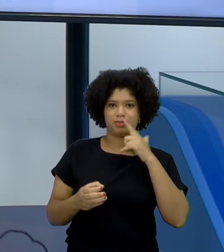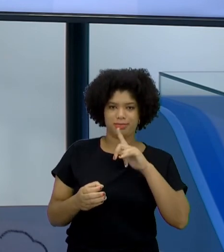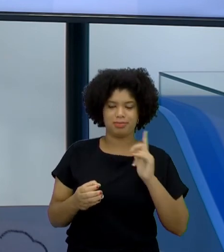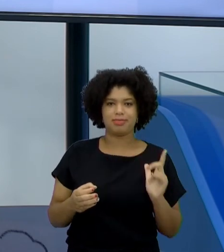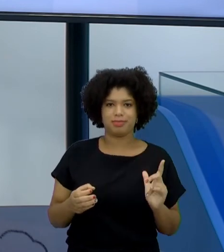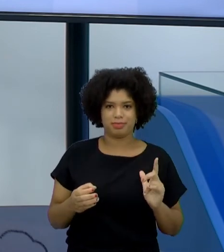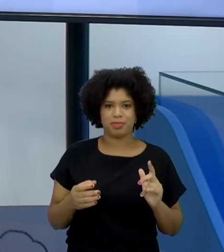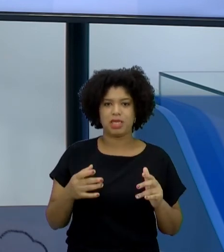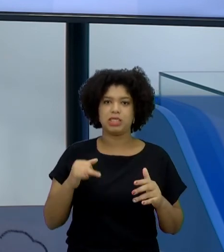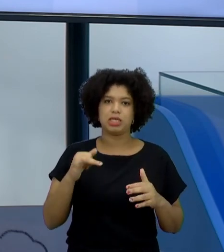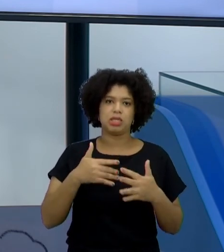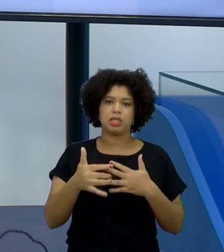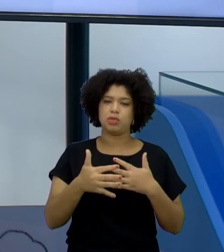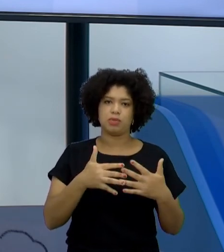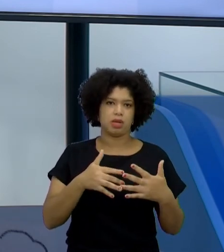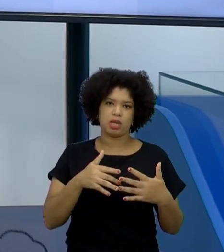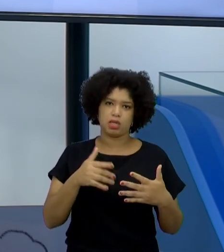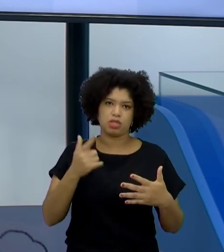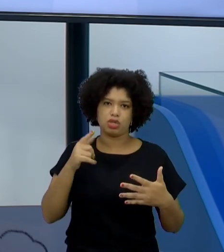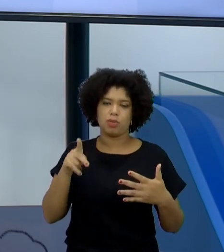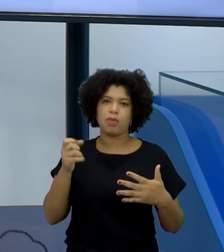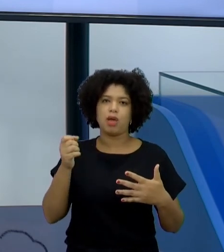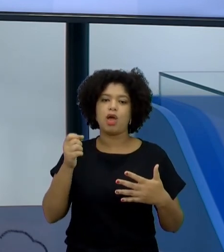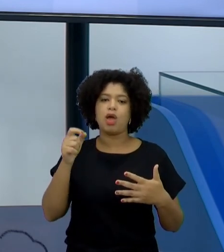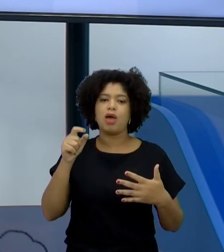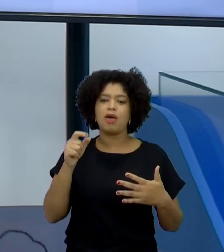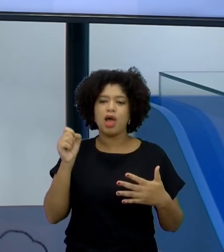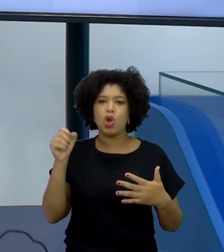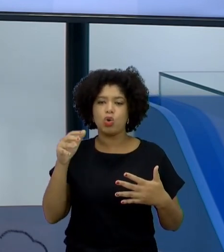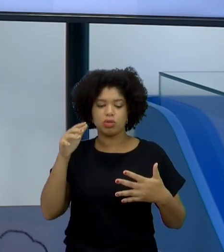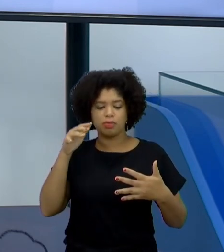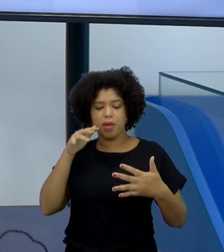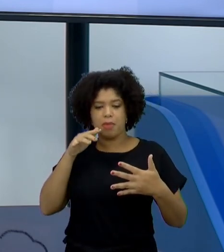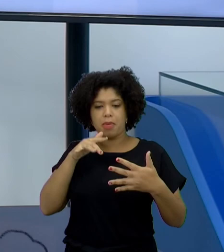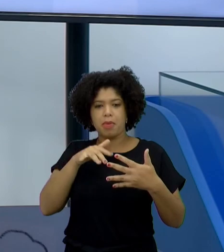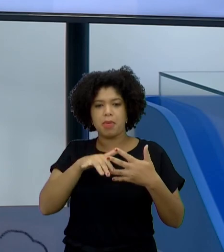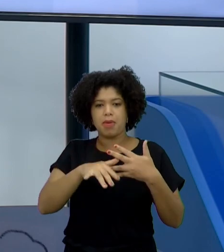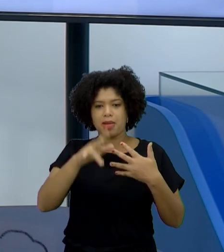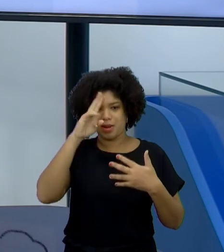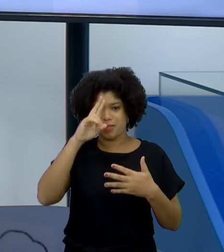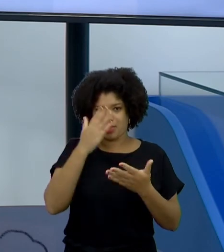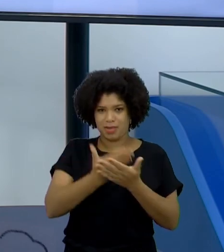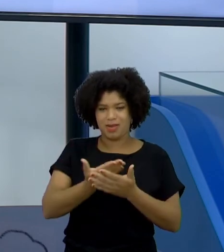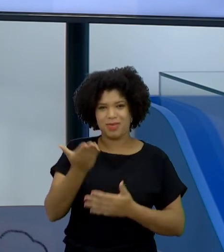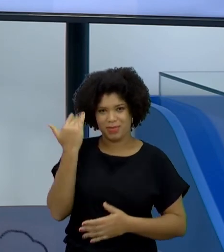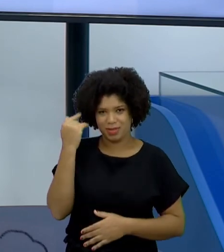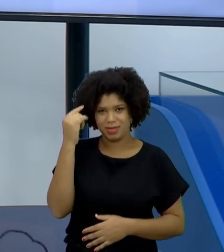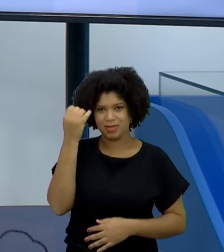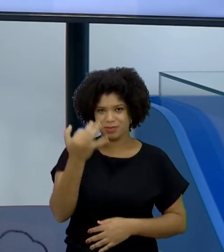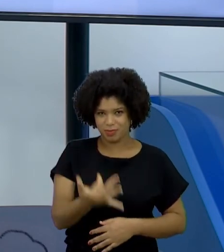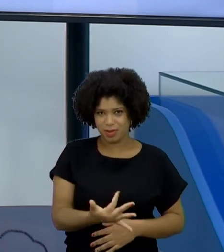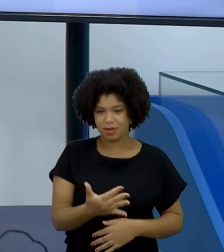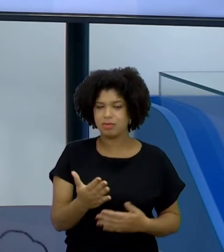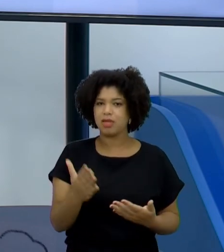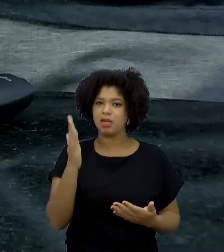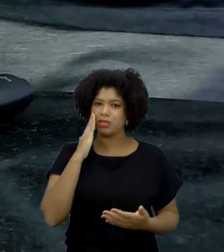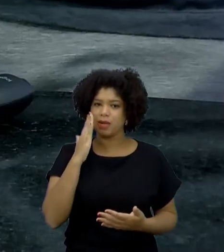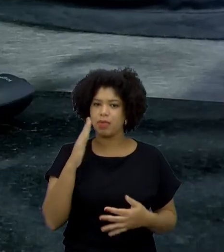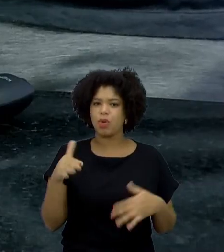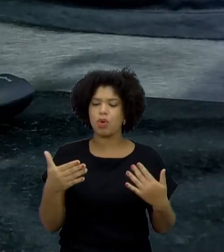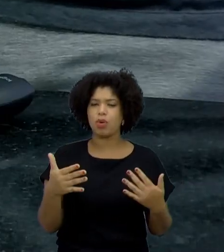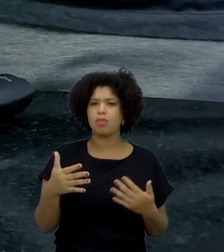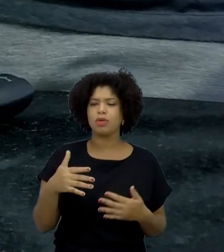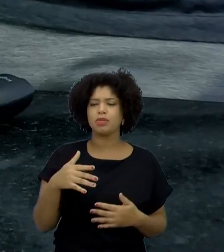meio transparente, a luz é totalmente... Está vendo como é importante, que eu falei lá para você na aula passada? Você saber um pouquinho mais sobre essas questões dos